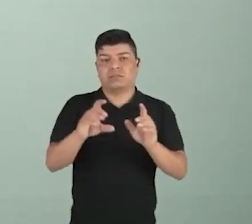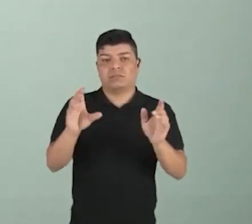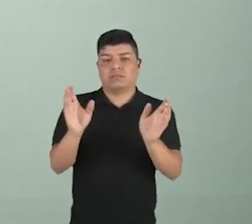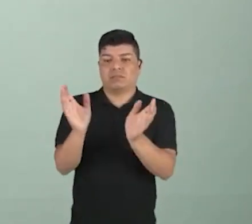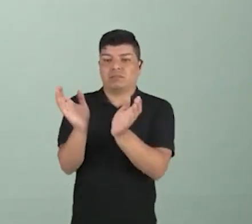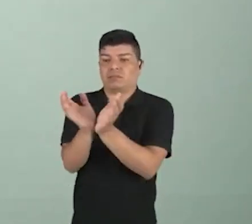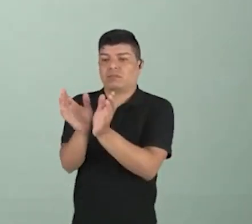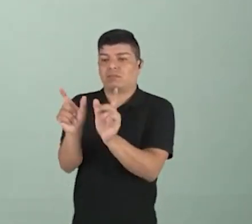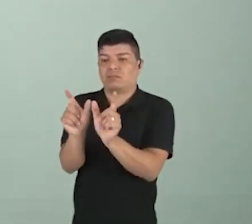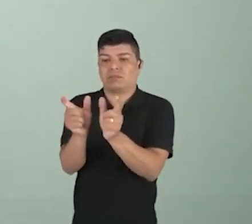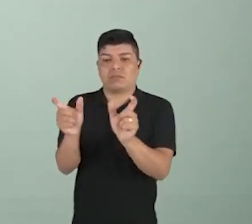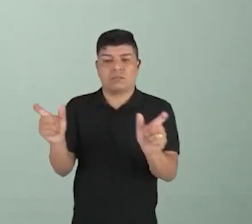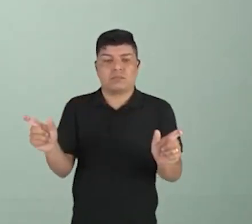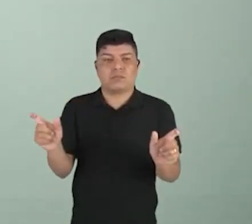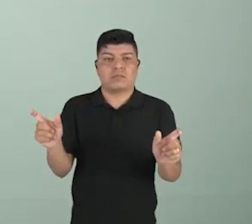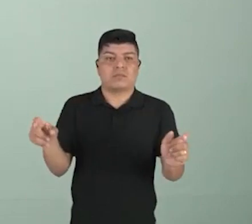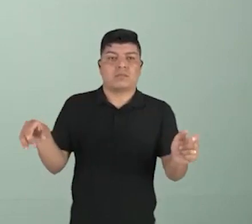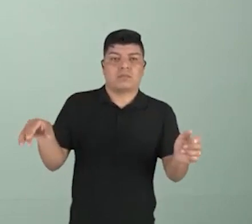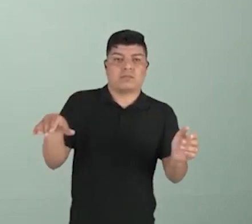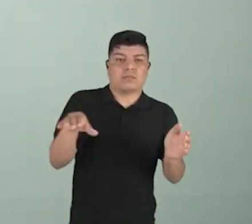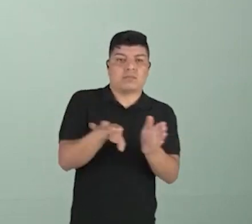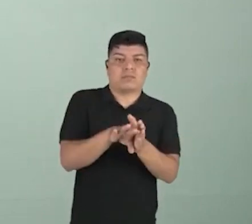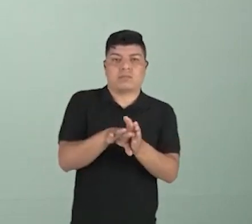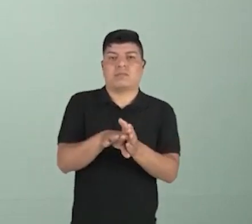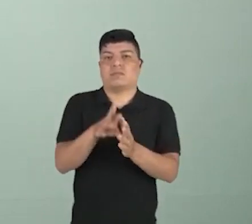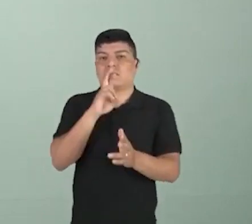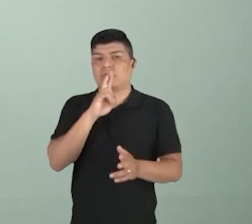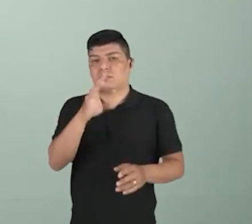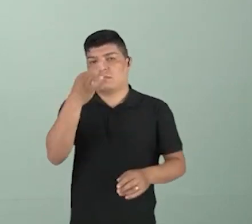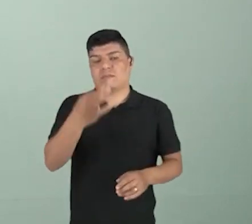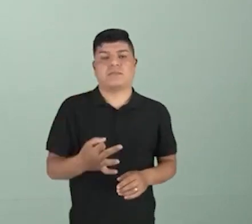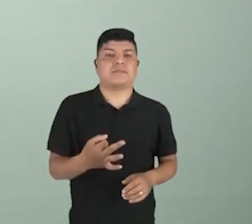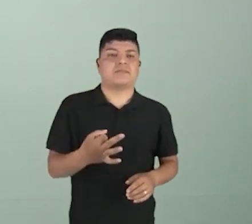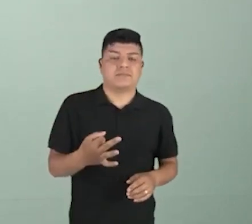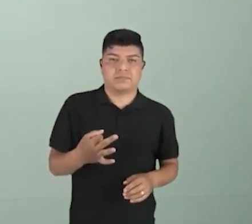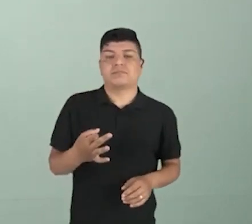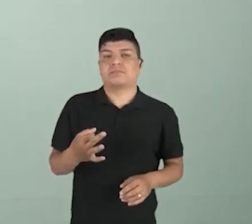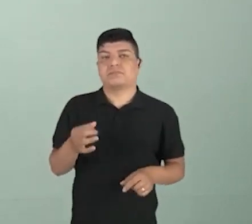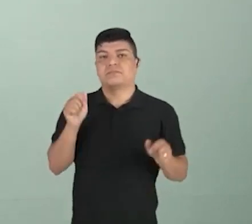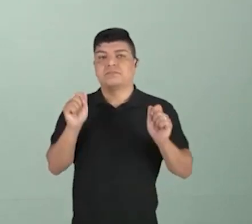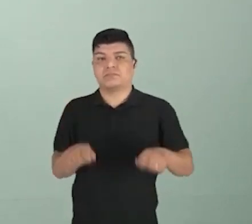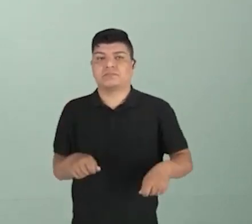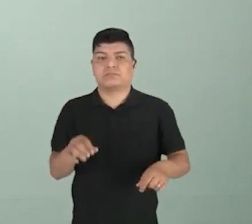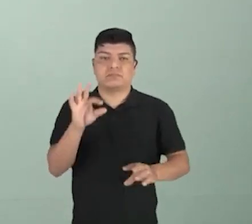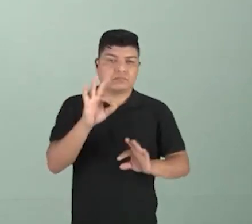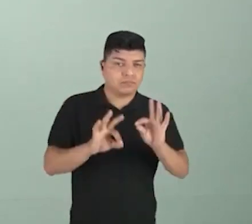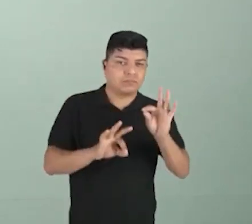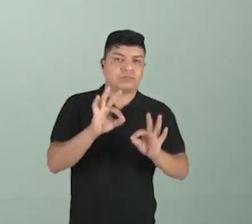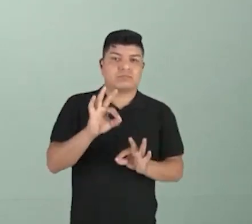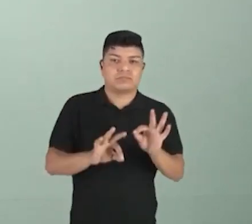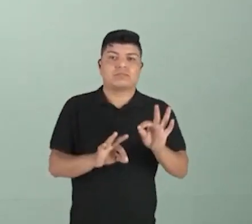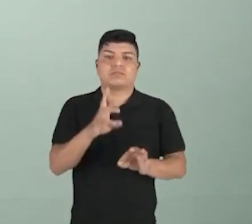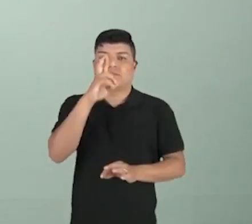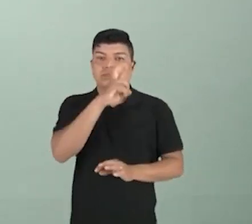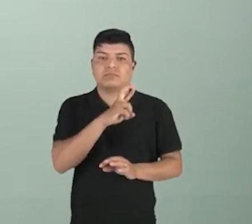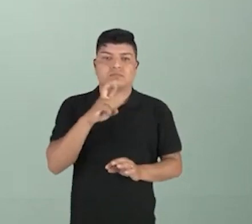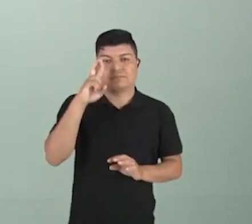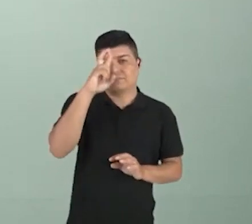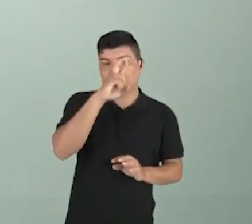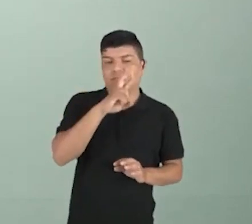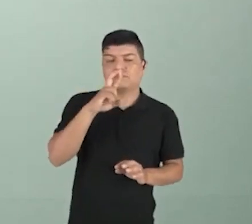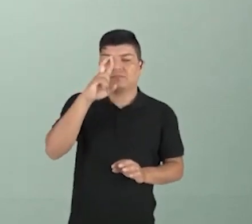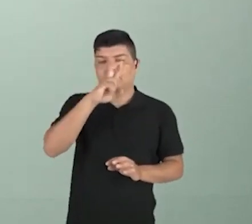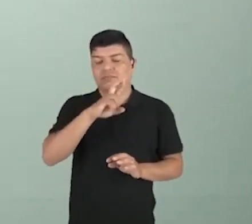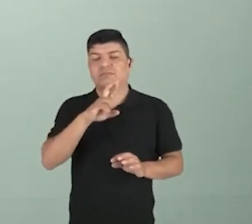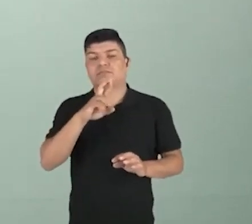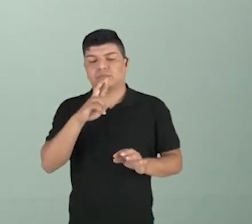classes gramaticais para chegar às respostas, para que você possa construir e verificar